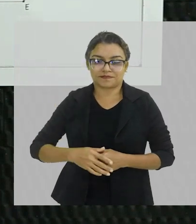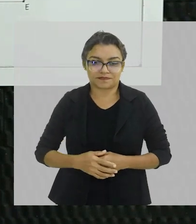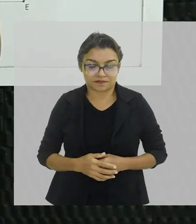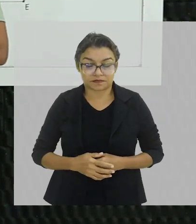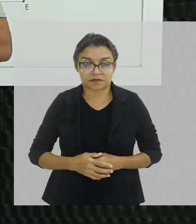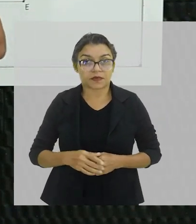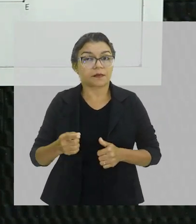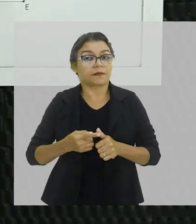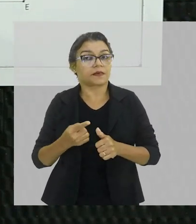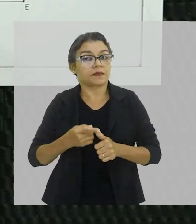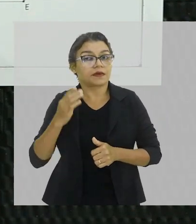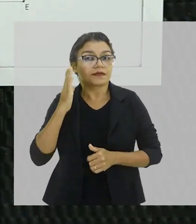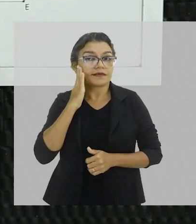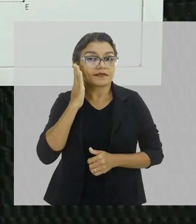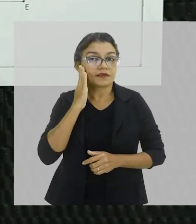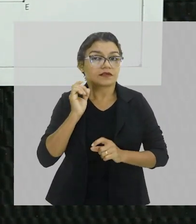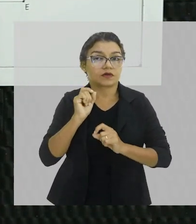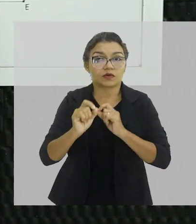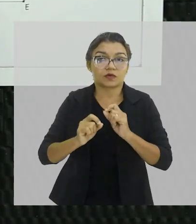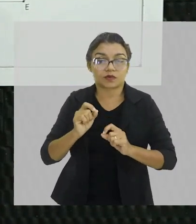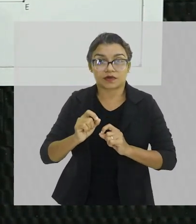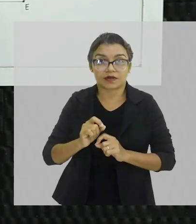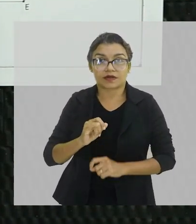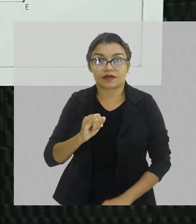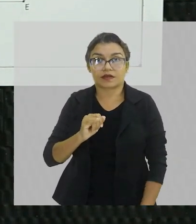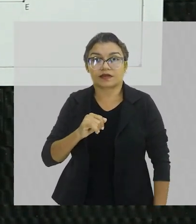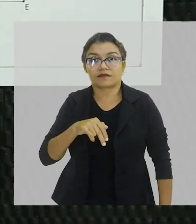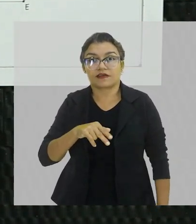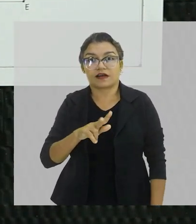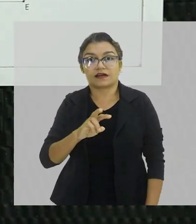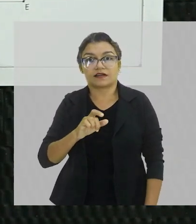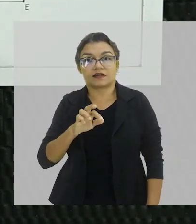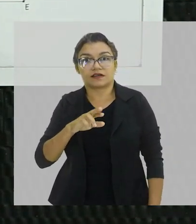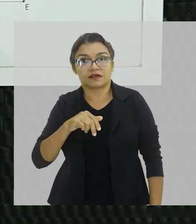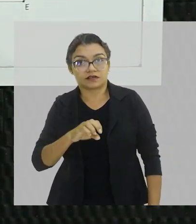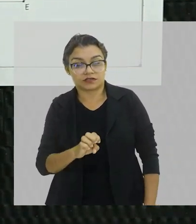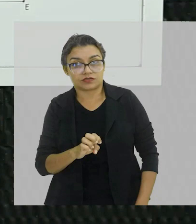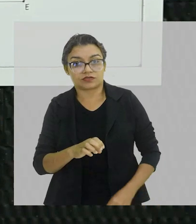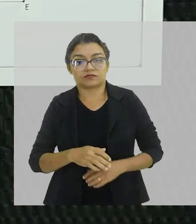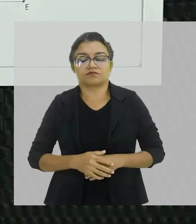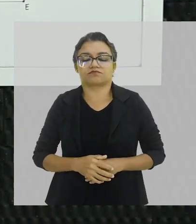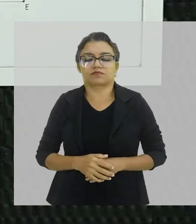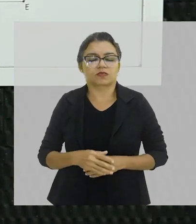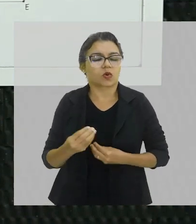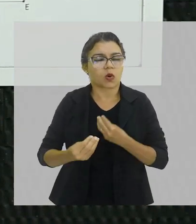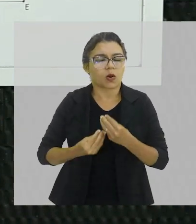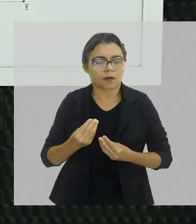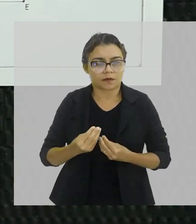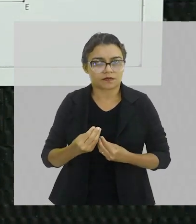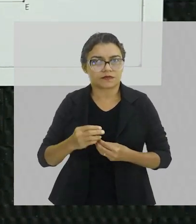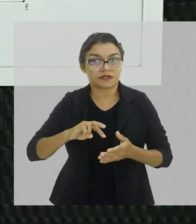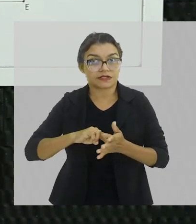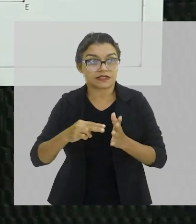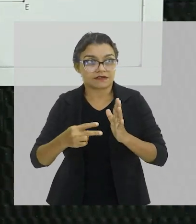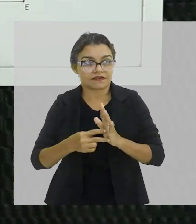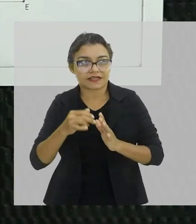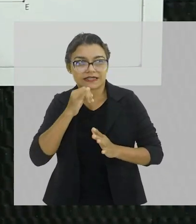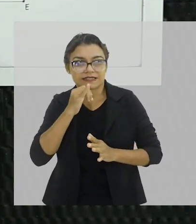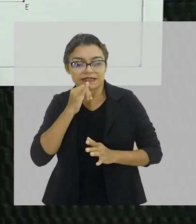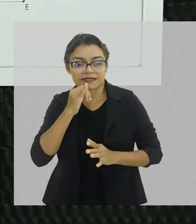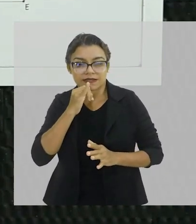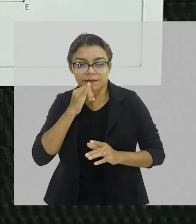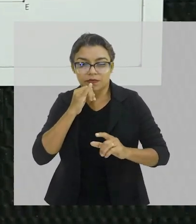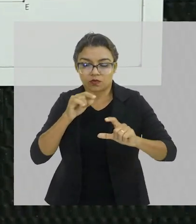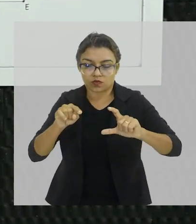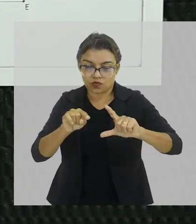gente tem que entender o seguinte, o que é invariante por rotação, tá? Significa que você tem em torno do seu centro, né? Então